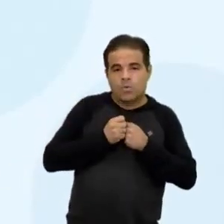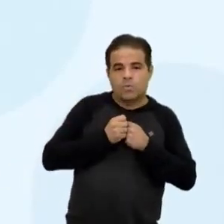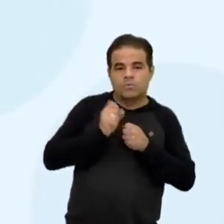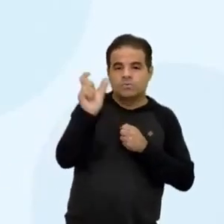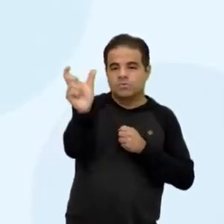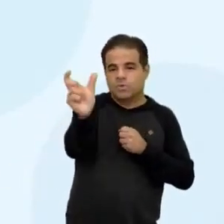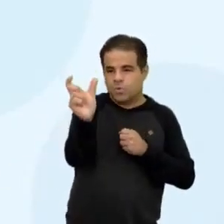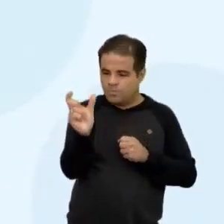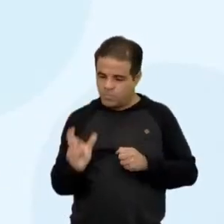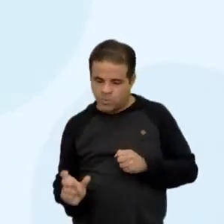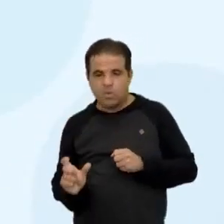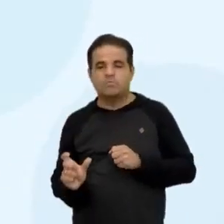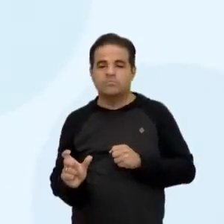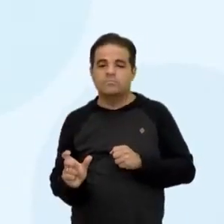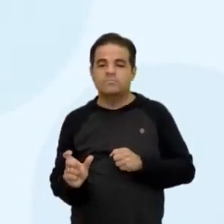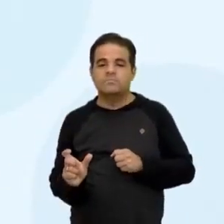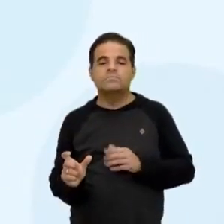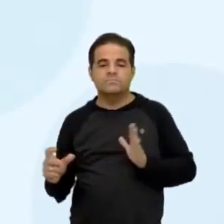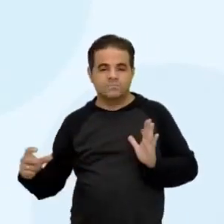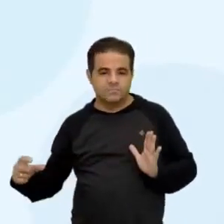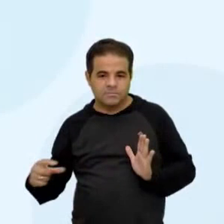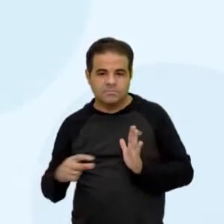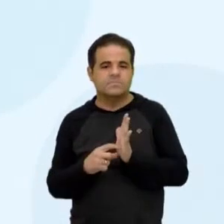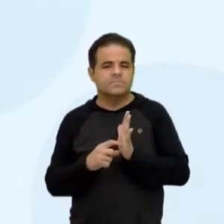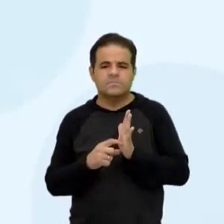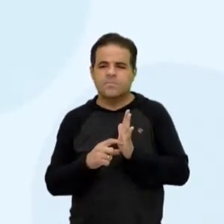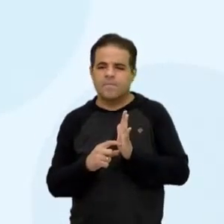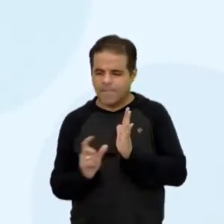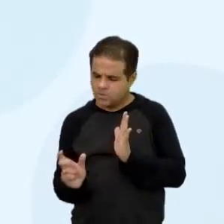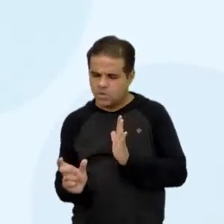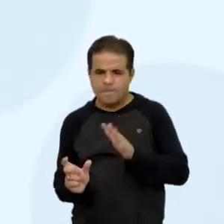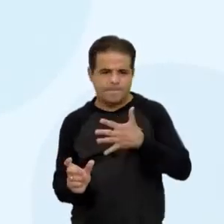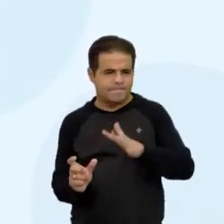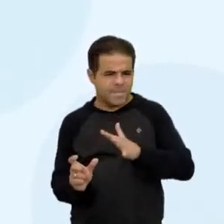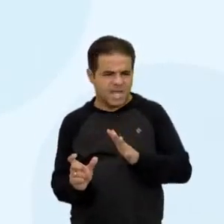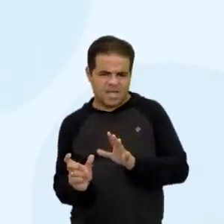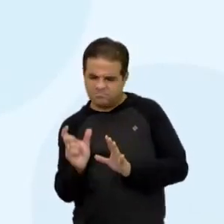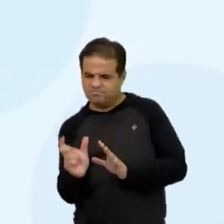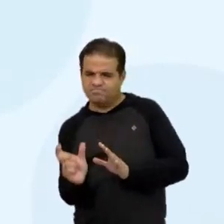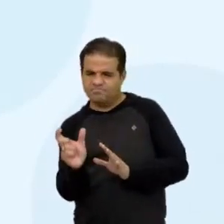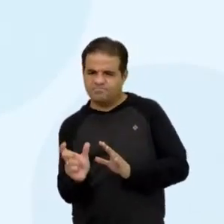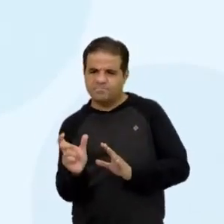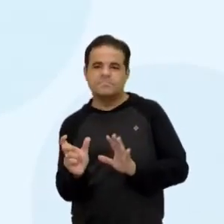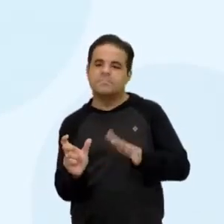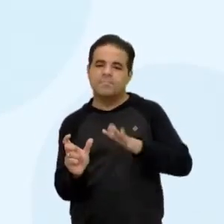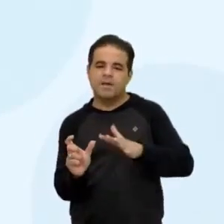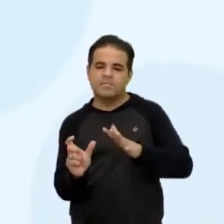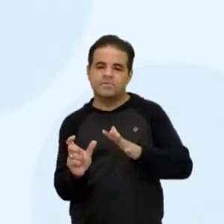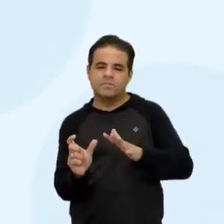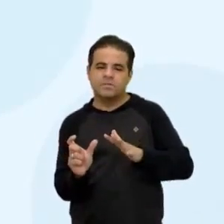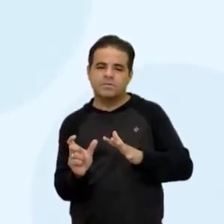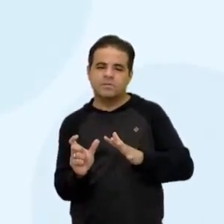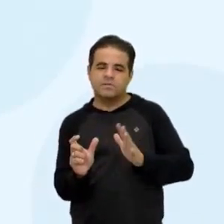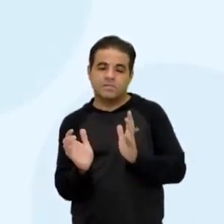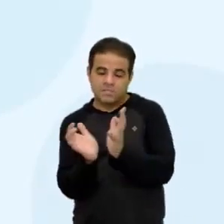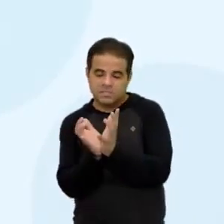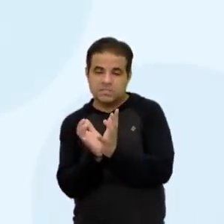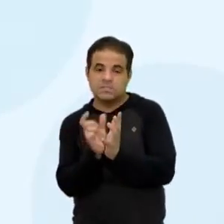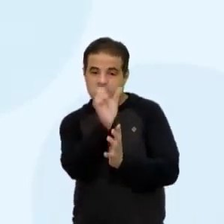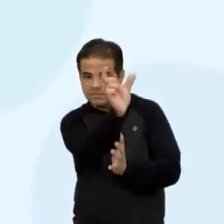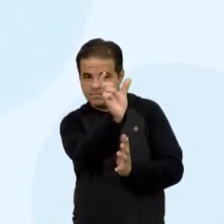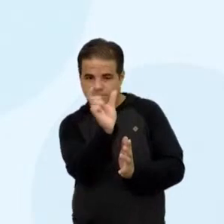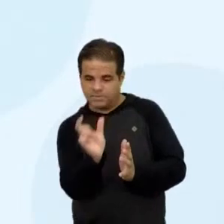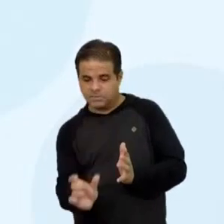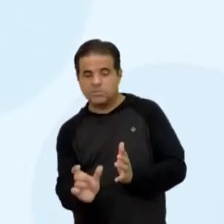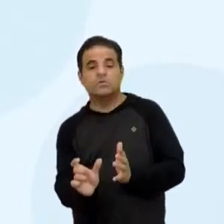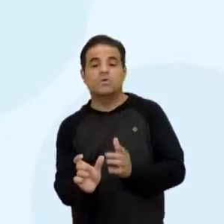cá. Então, esse interruptor vai ficar mais ou menos aqui, vamos colocar assim, nesse circuito.